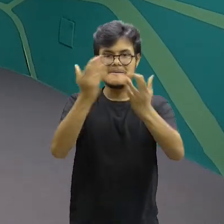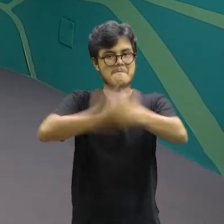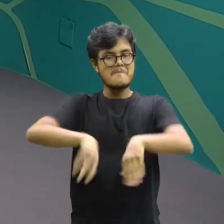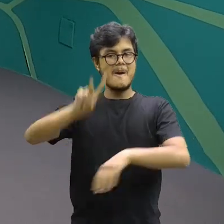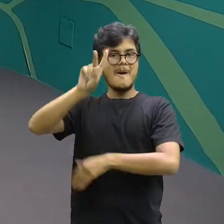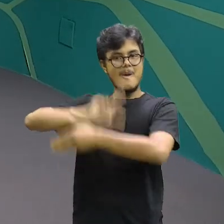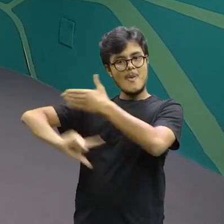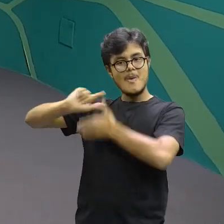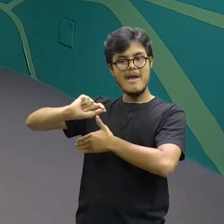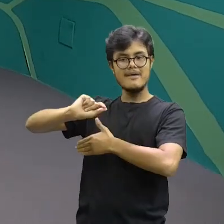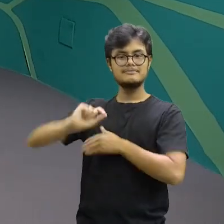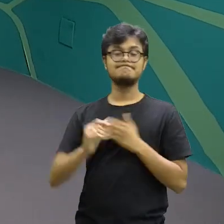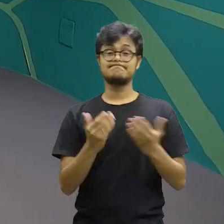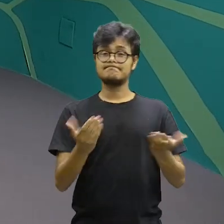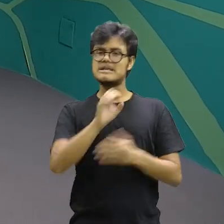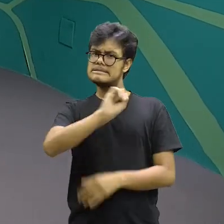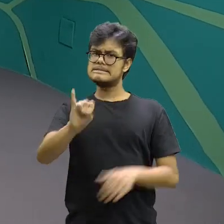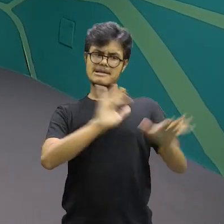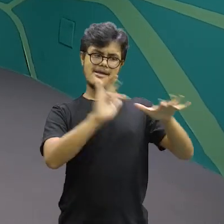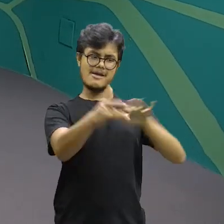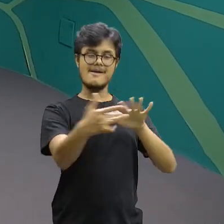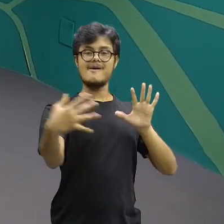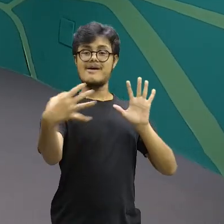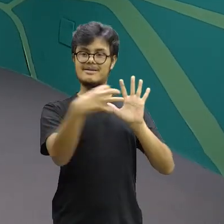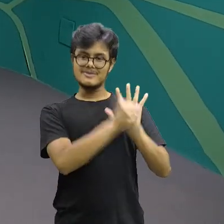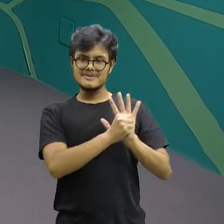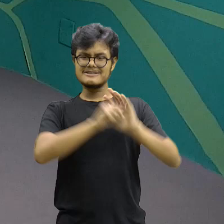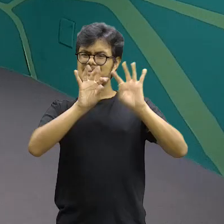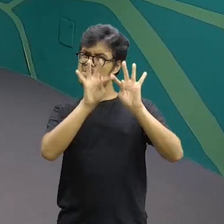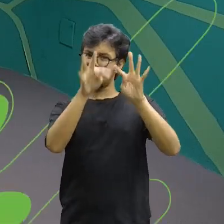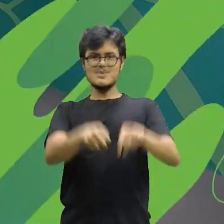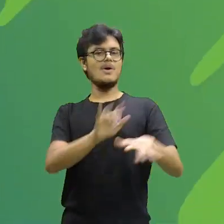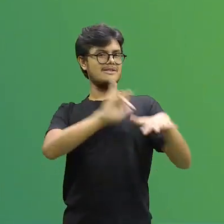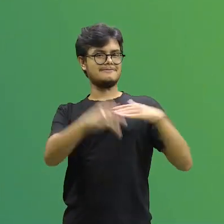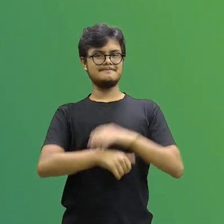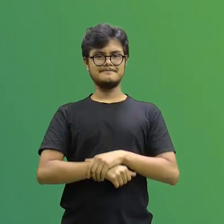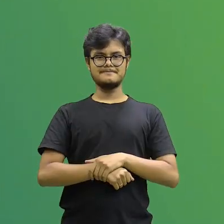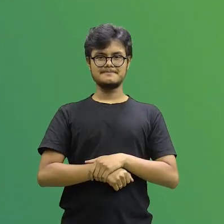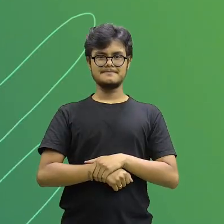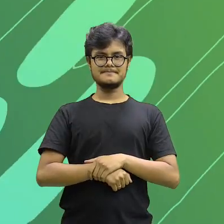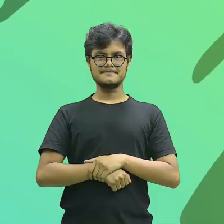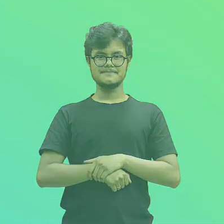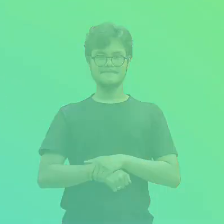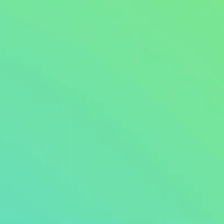para o vestibular da UEA. Siga o Preveste da UEA em todas as redes sociais.